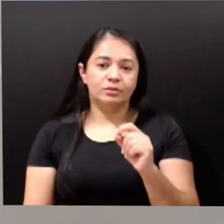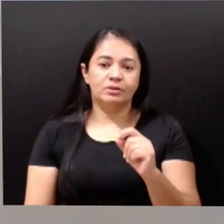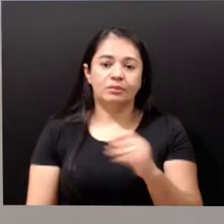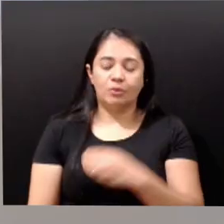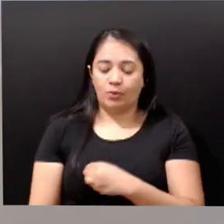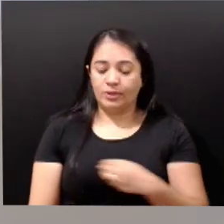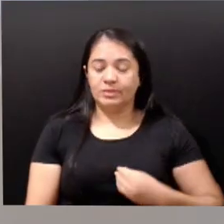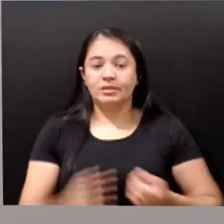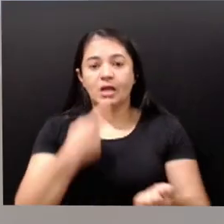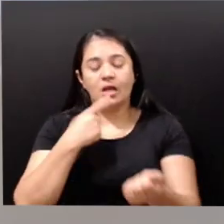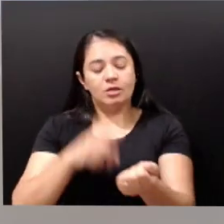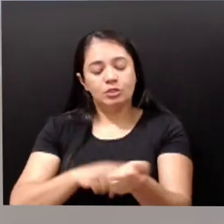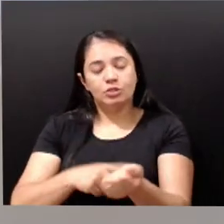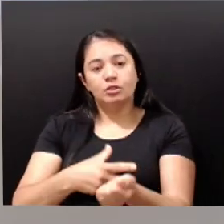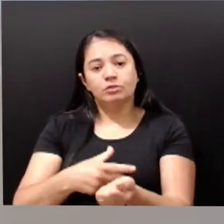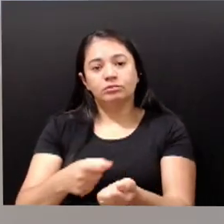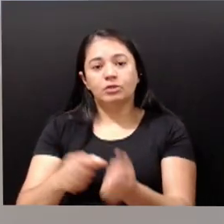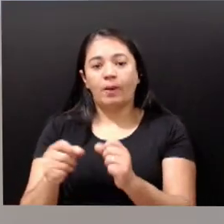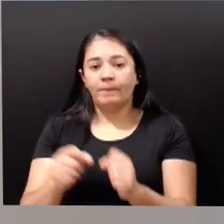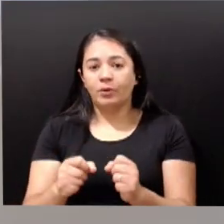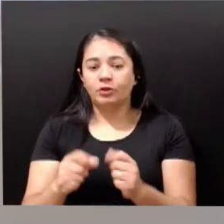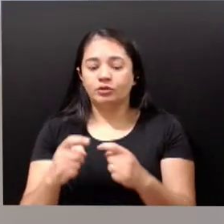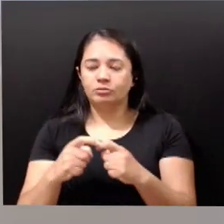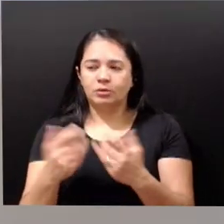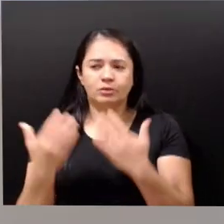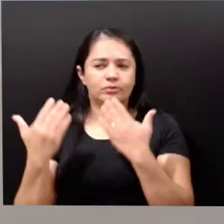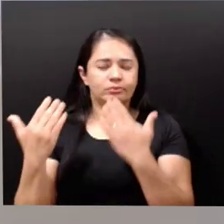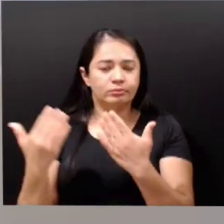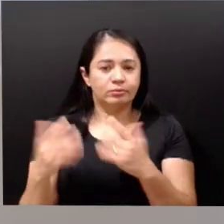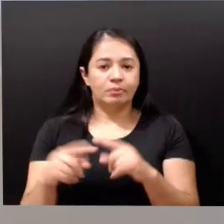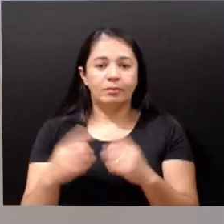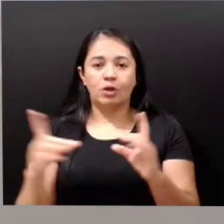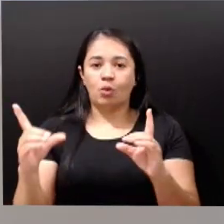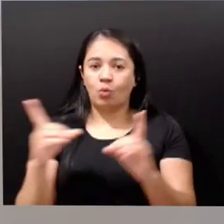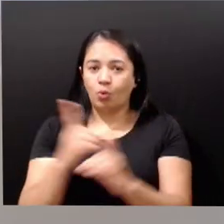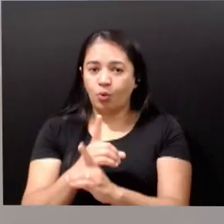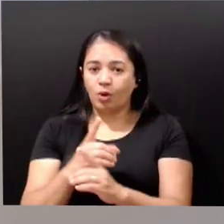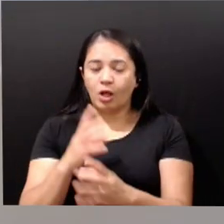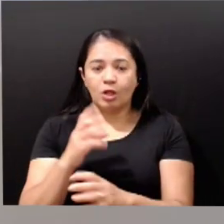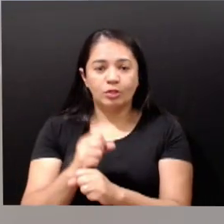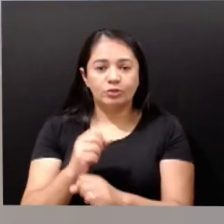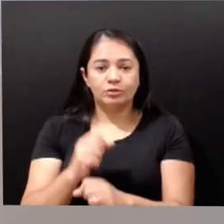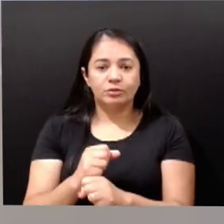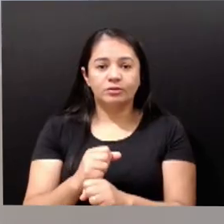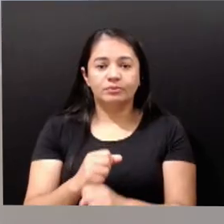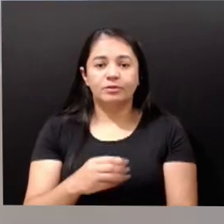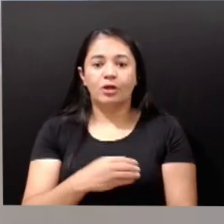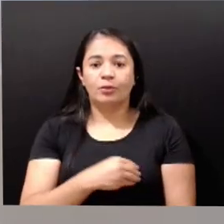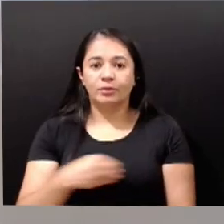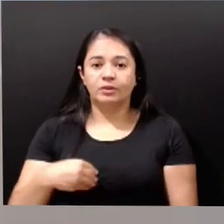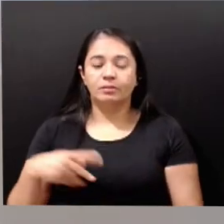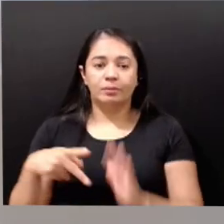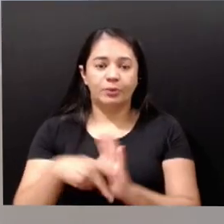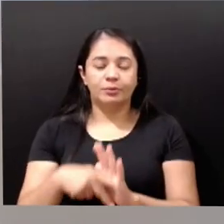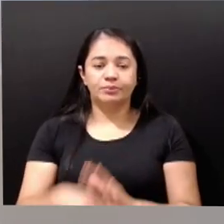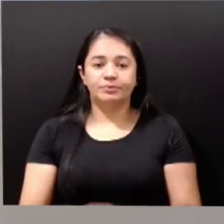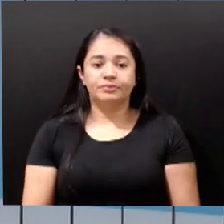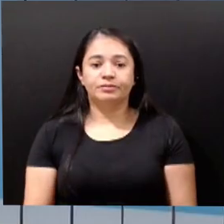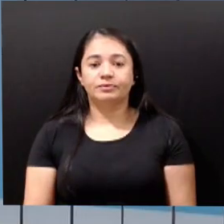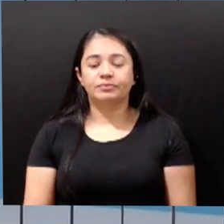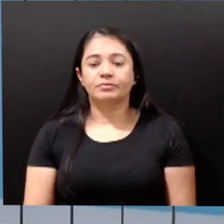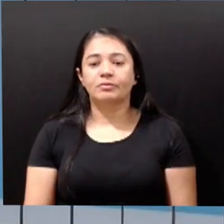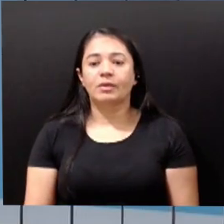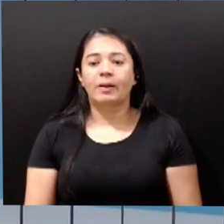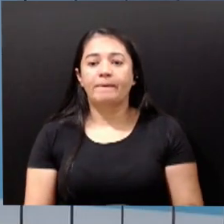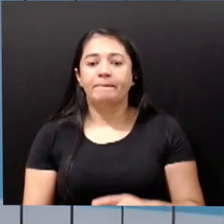um hemograma, por exemplo, que podem direcionar o médico para essa suspeita. Mas o diagnóstico fechado é com exame específico. E doutor,